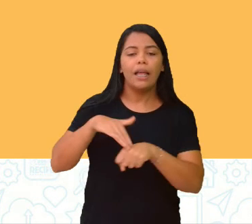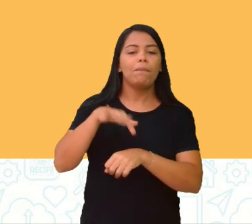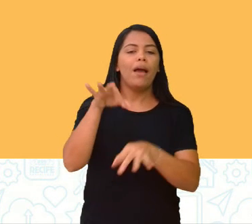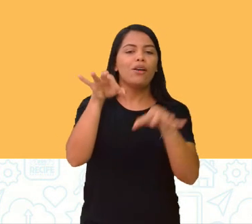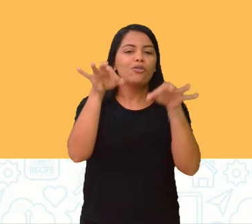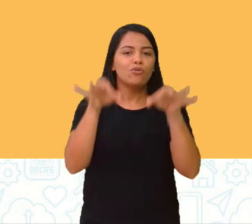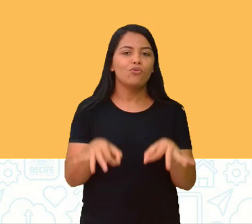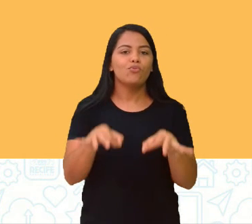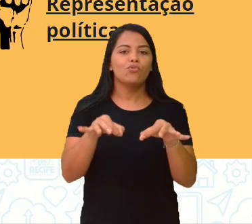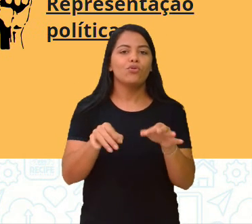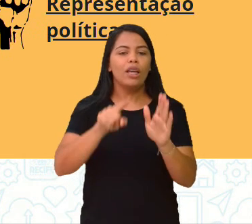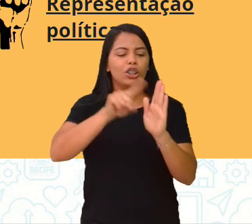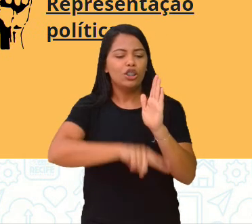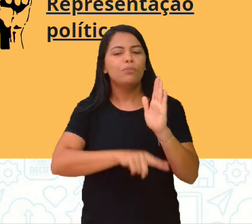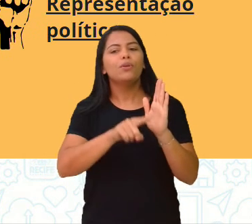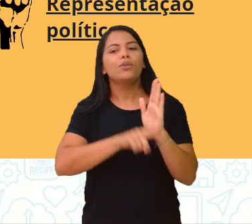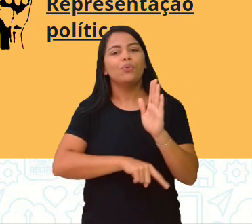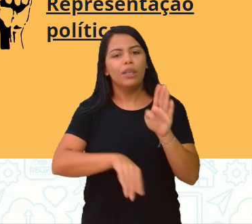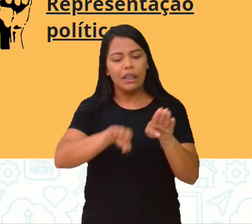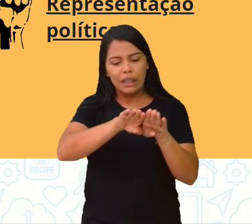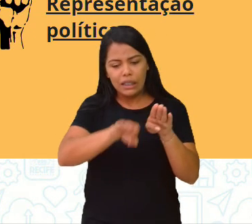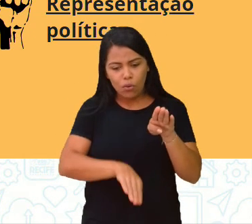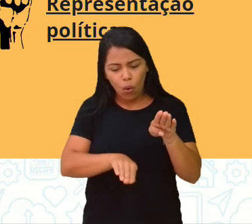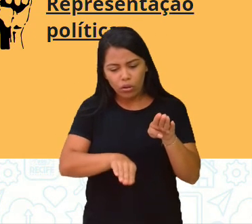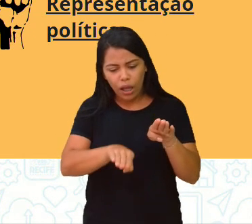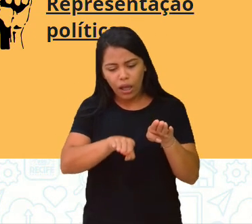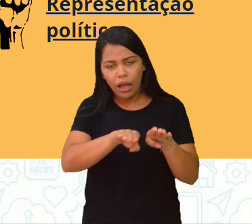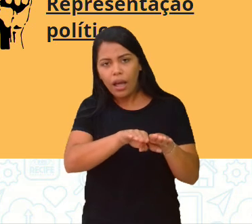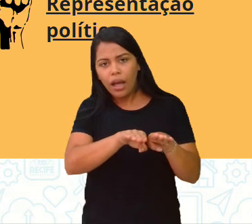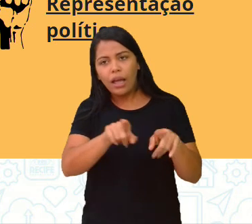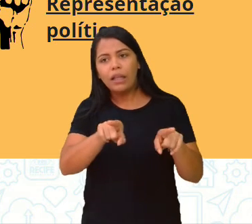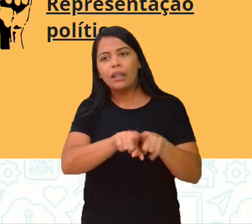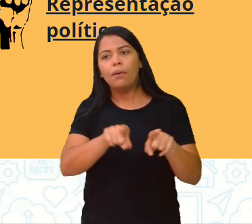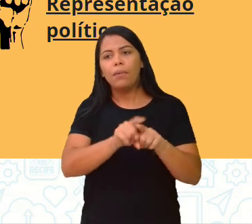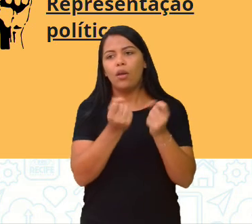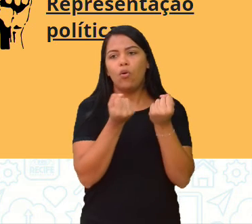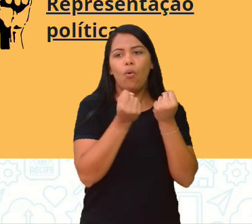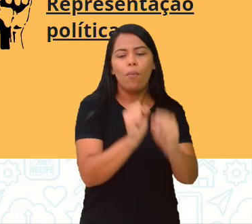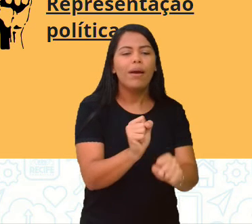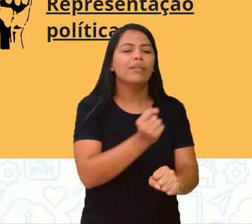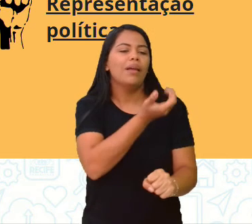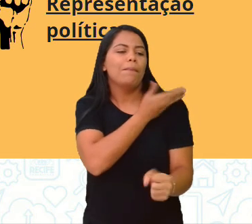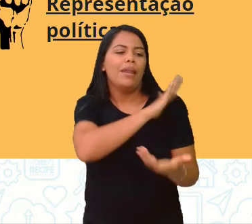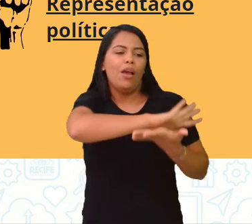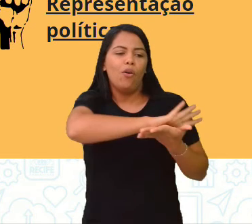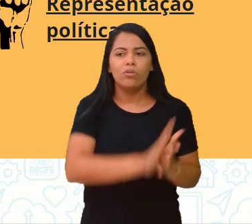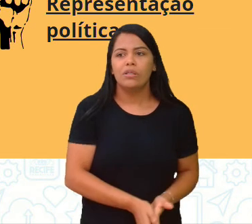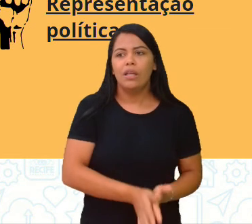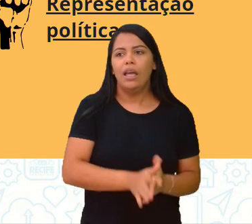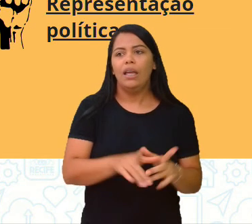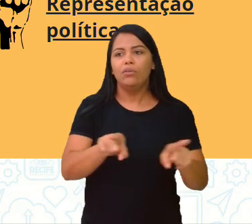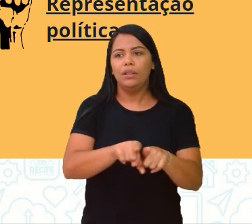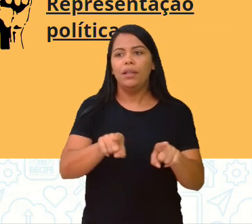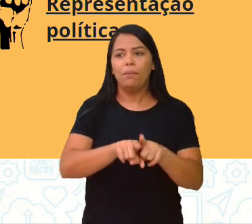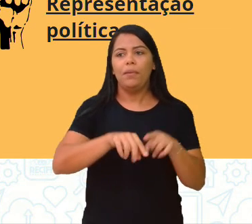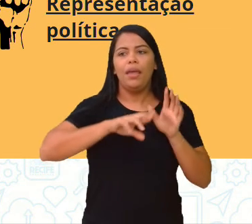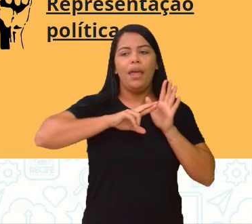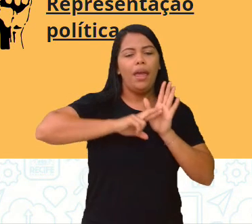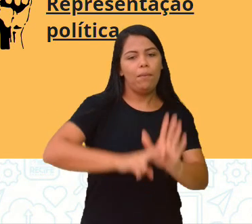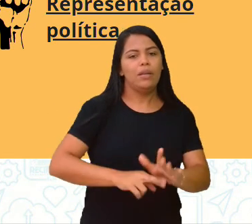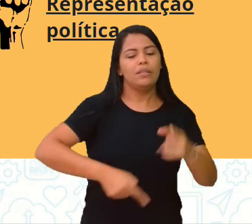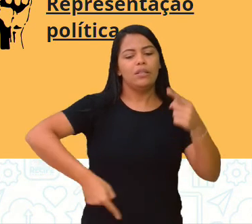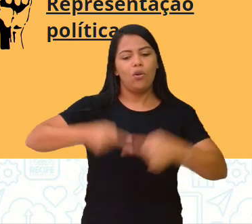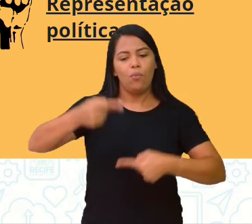desigualdade, combate ao preconceito, representação política, porque a luta é por isso tudo,